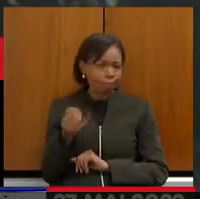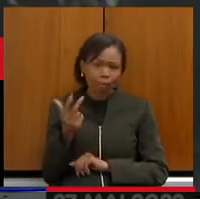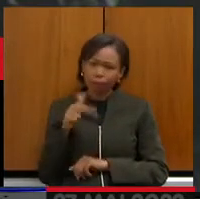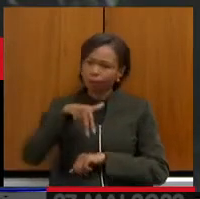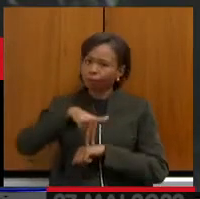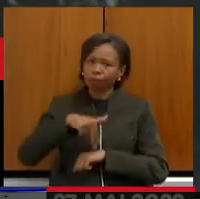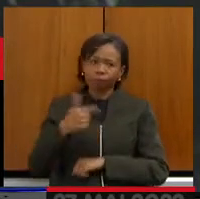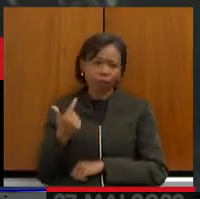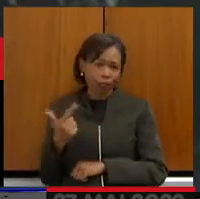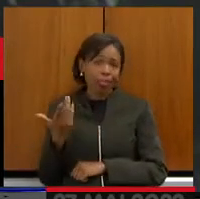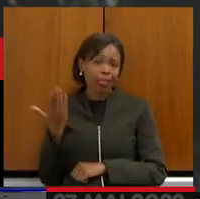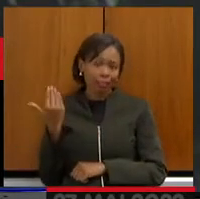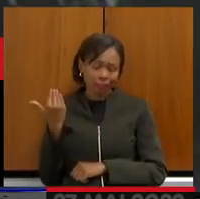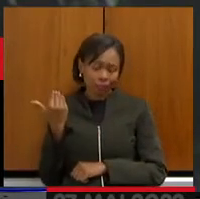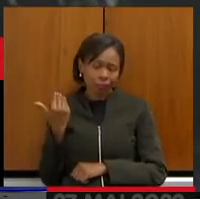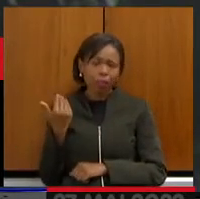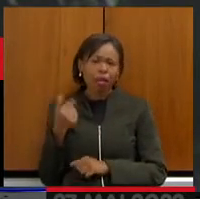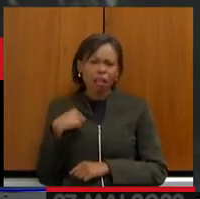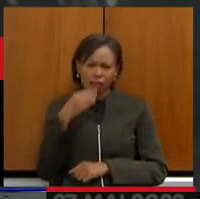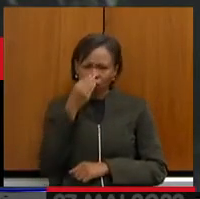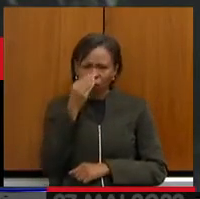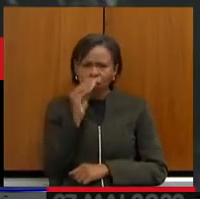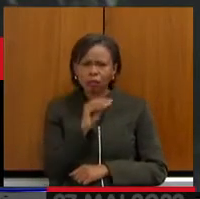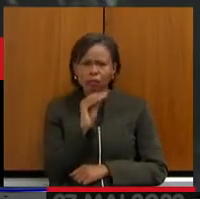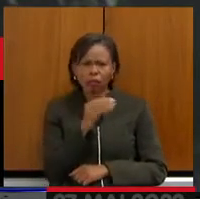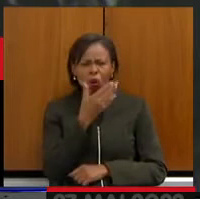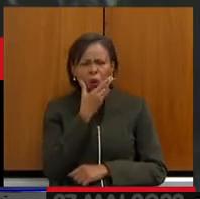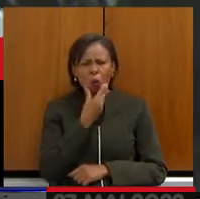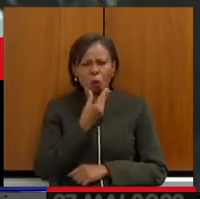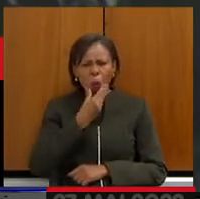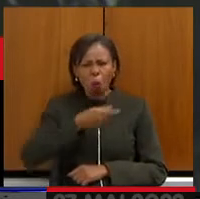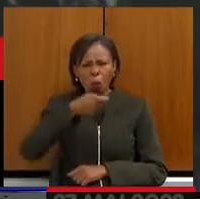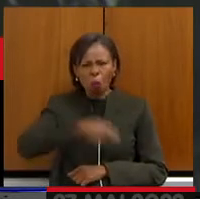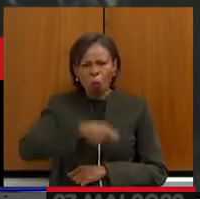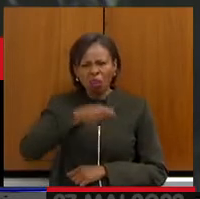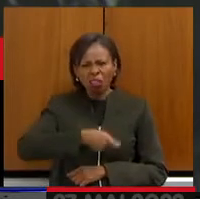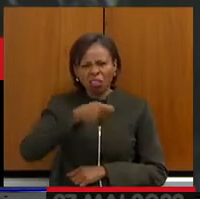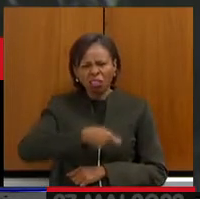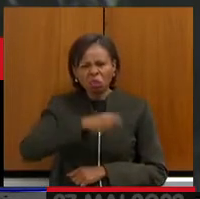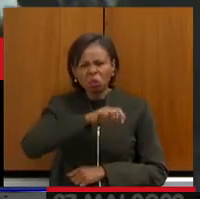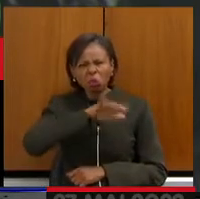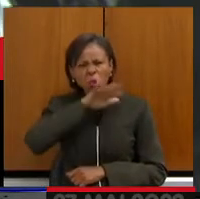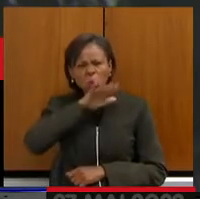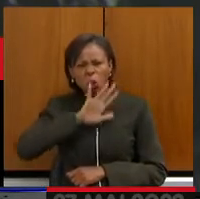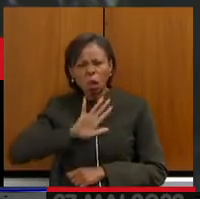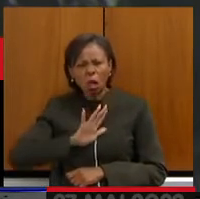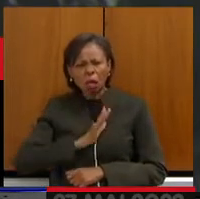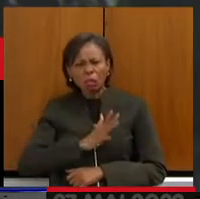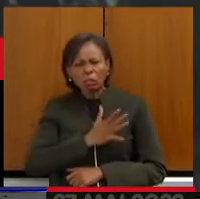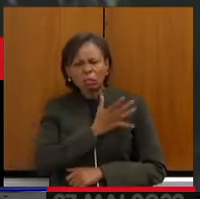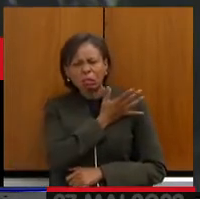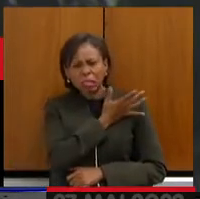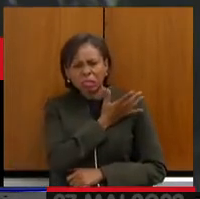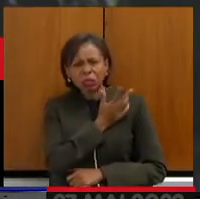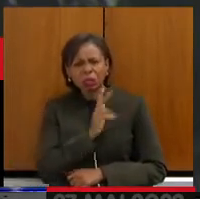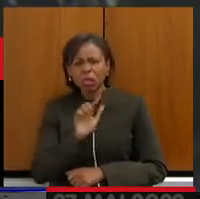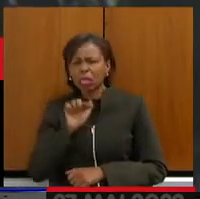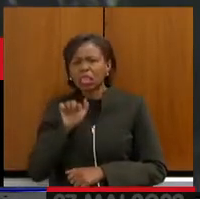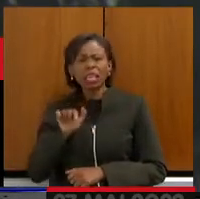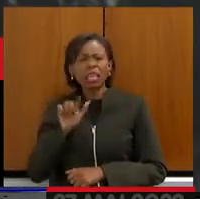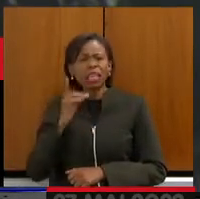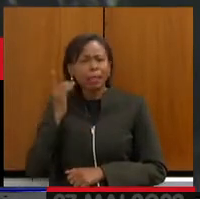meu repúdio aos machos Patriotas escrotos que ocupam essas cadeiras que não vieram nos ouvir